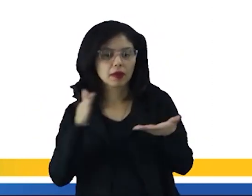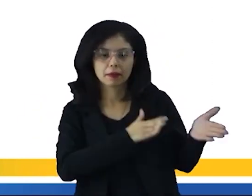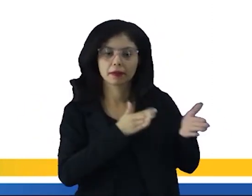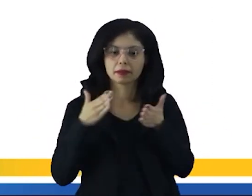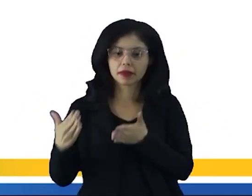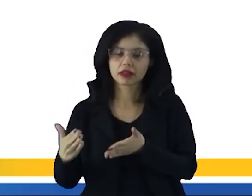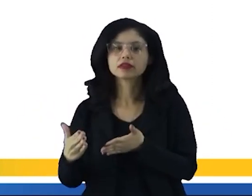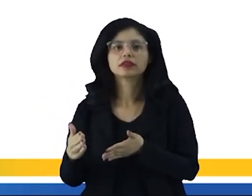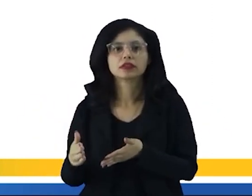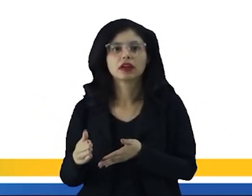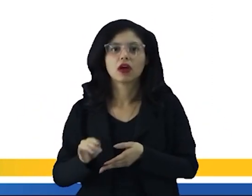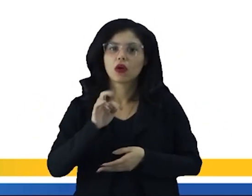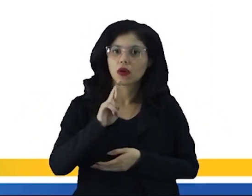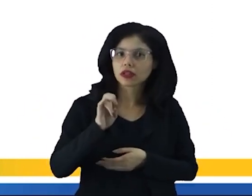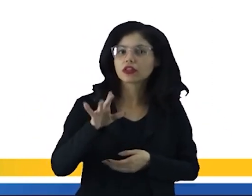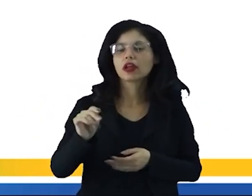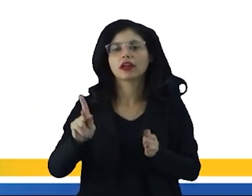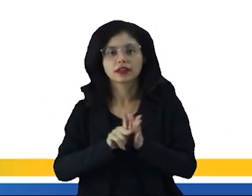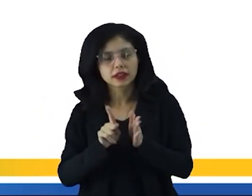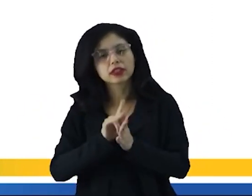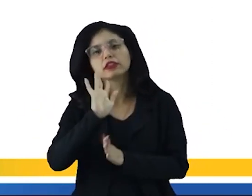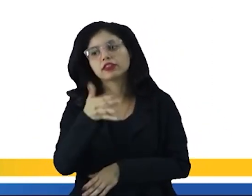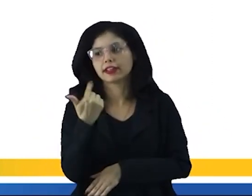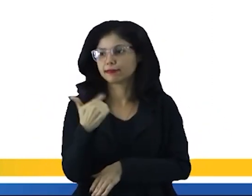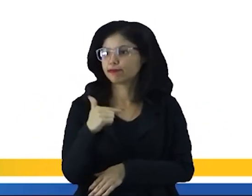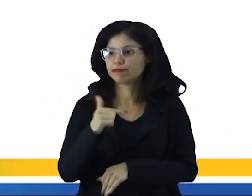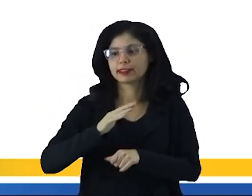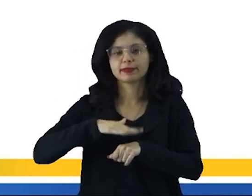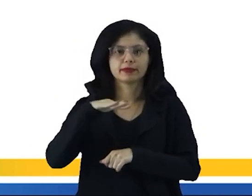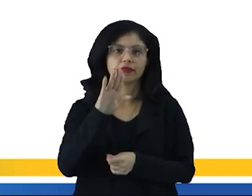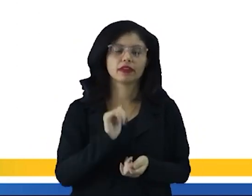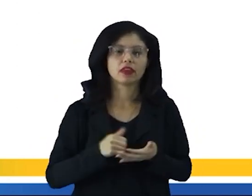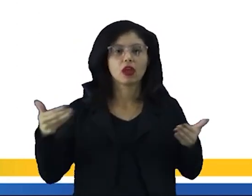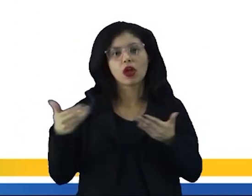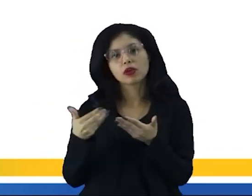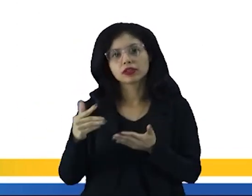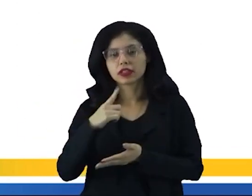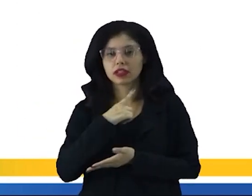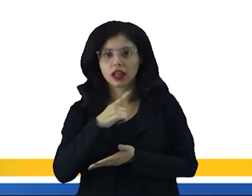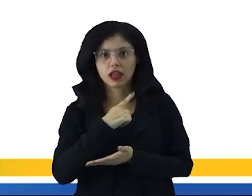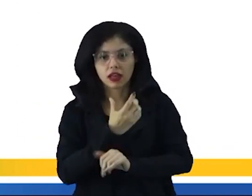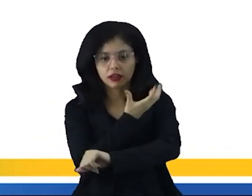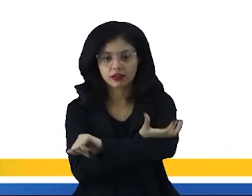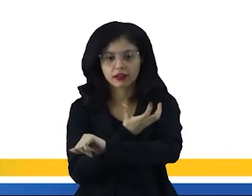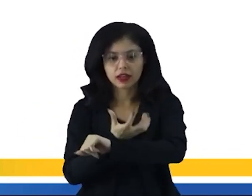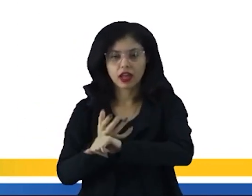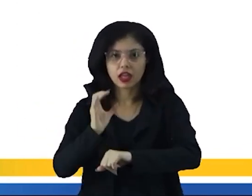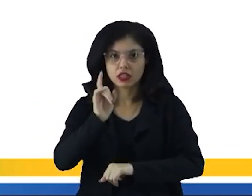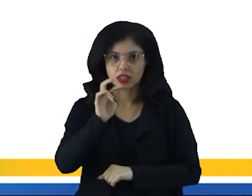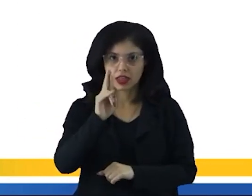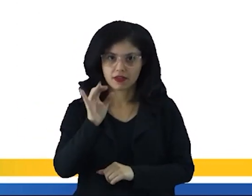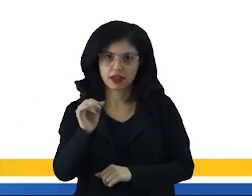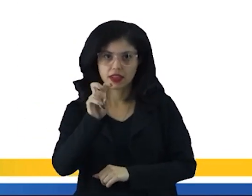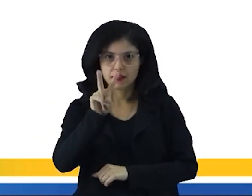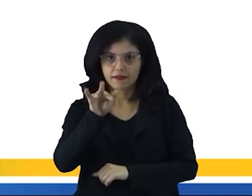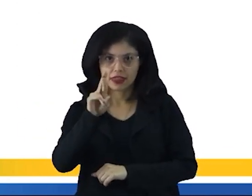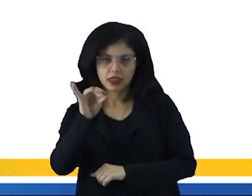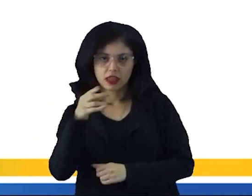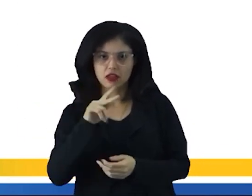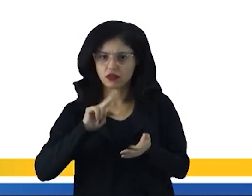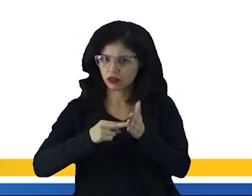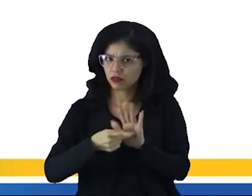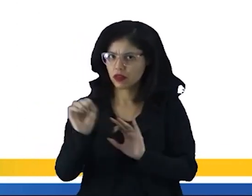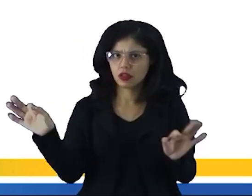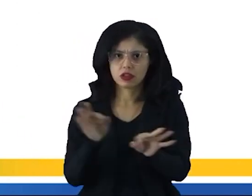da vegetação original, ela já não existe mais. Hoje o que se tem são plantações de oliveira e videira. Não queremos dizer